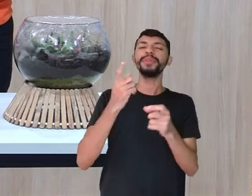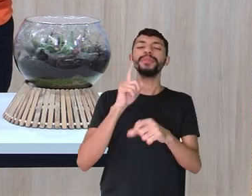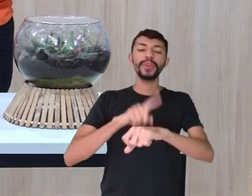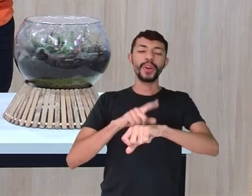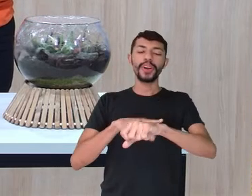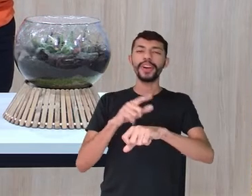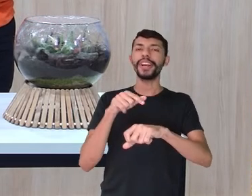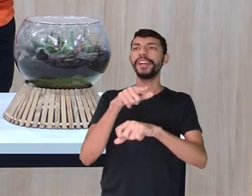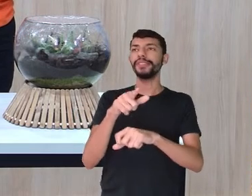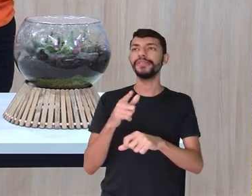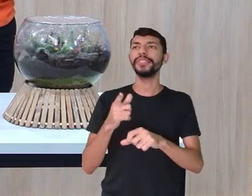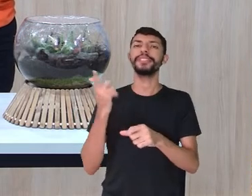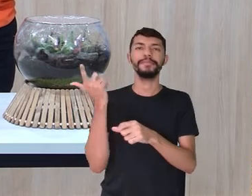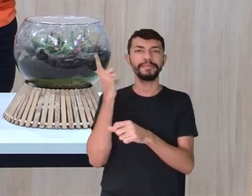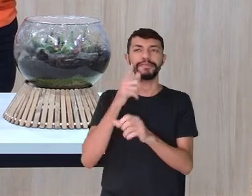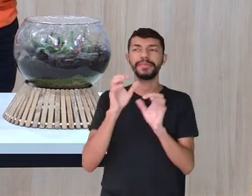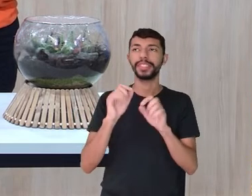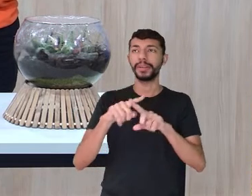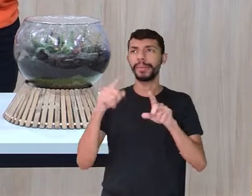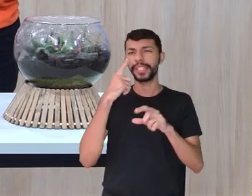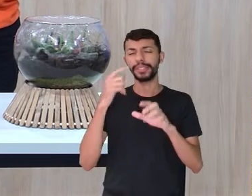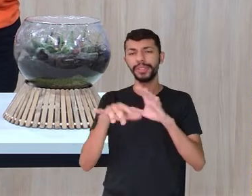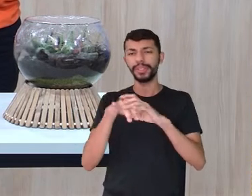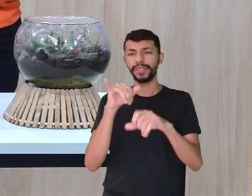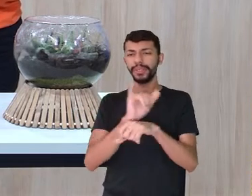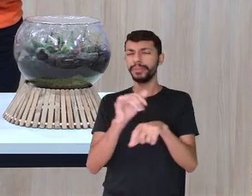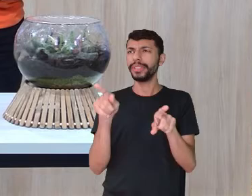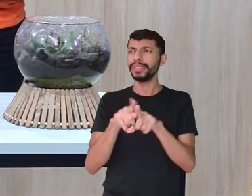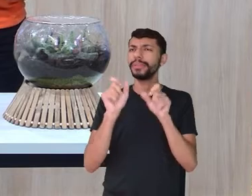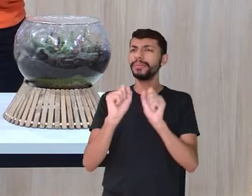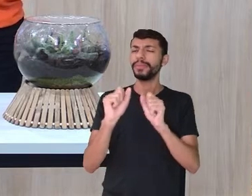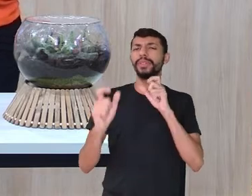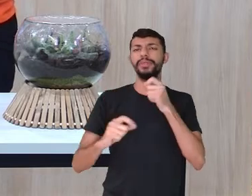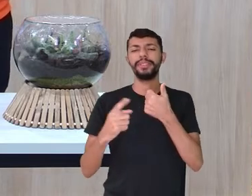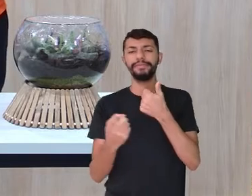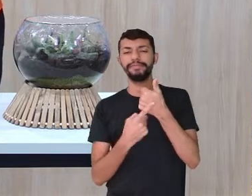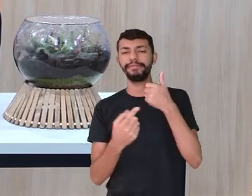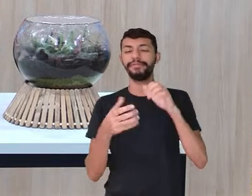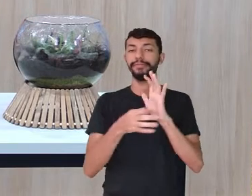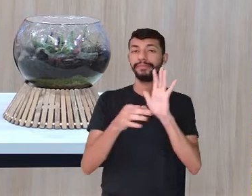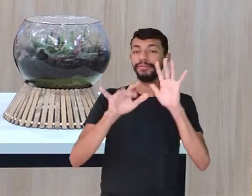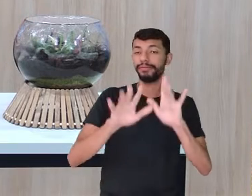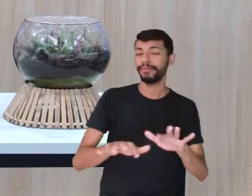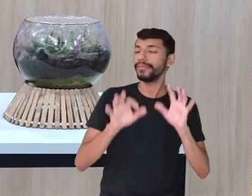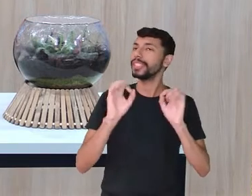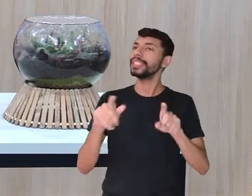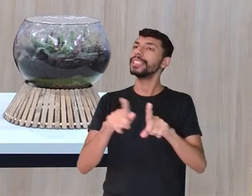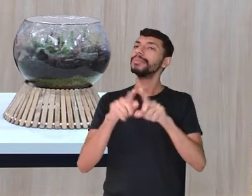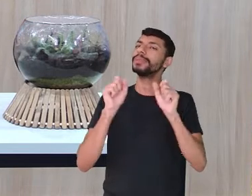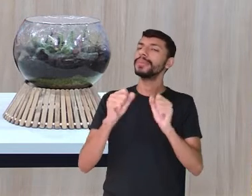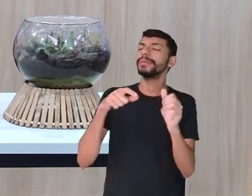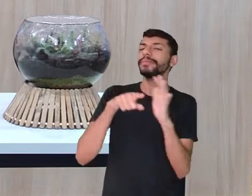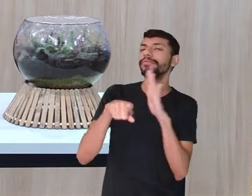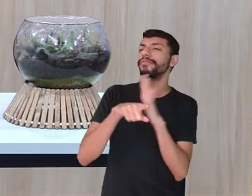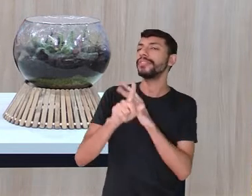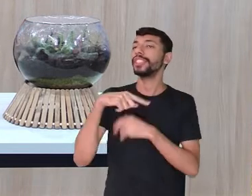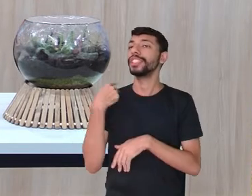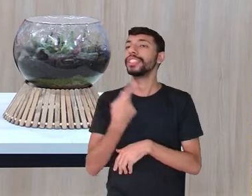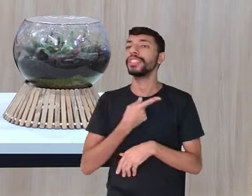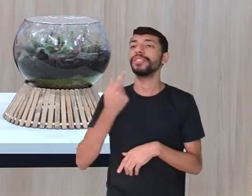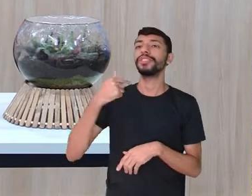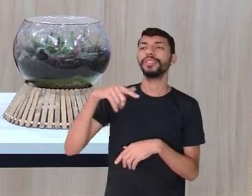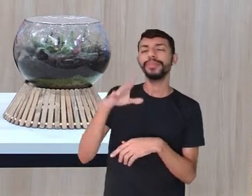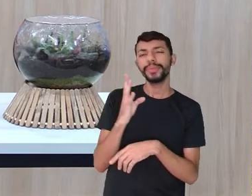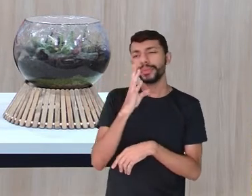que vocês puderem. Mas lá no YouTube vocês podem dar um like, vocês podem comentar, podem fazer pergunta que nós vamos